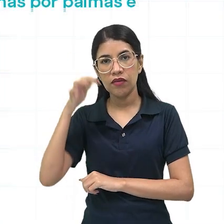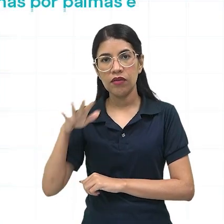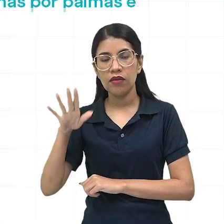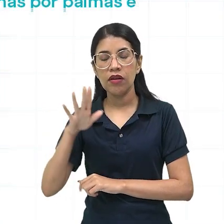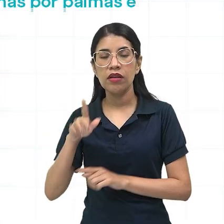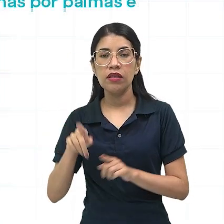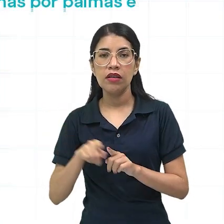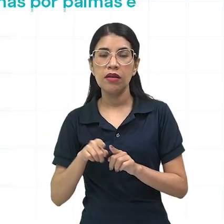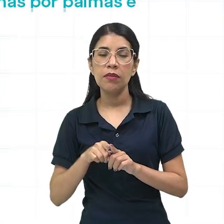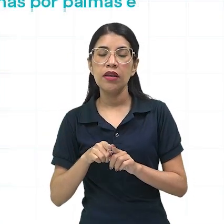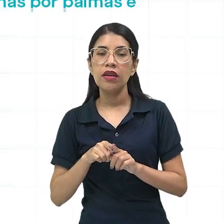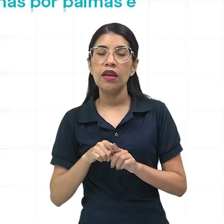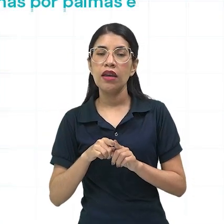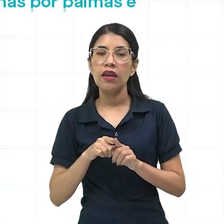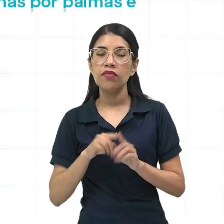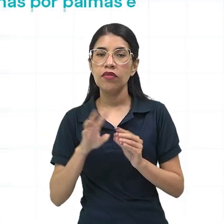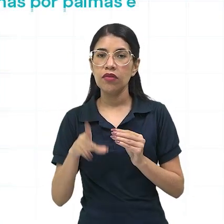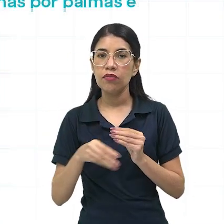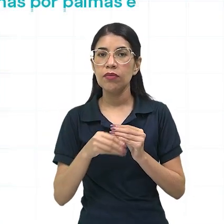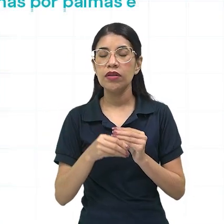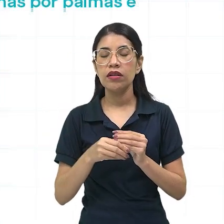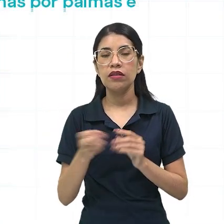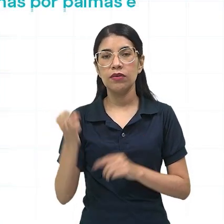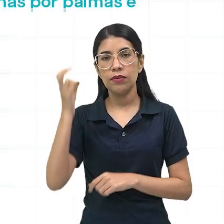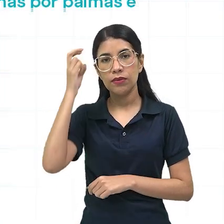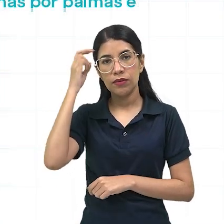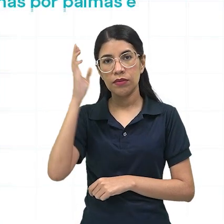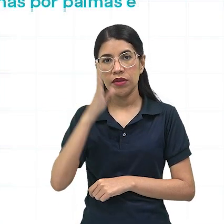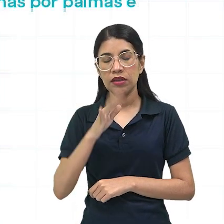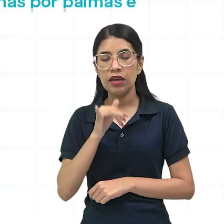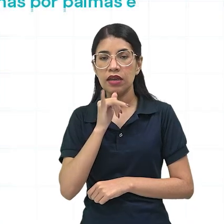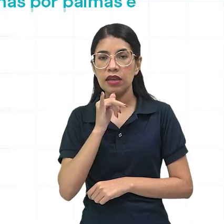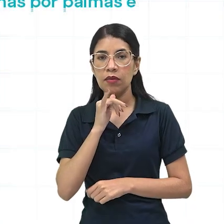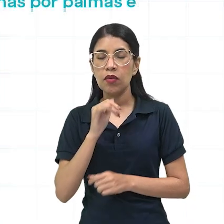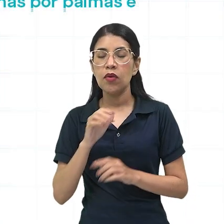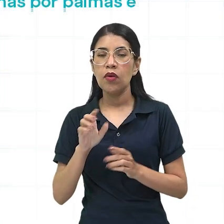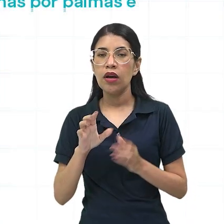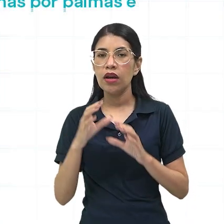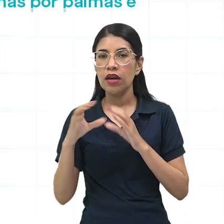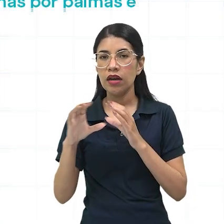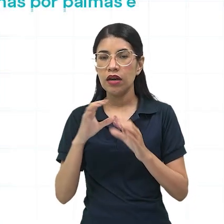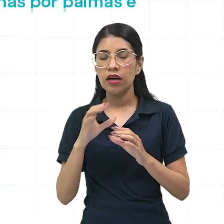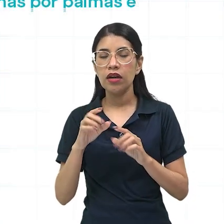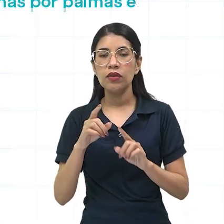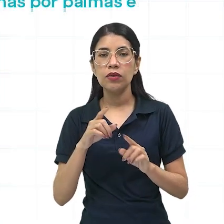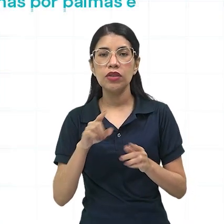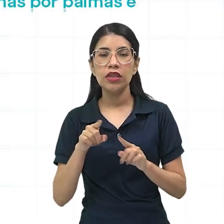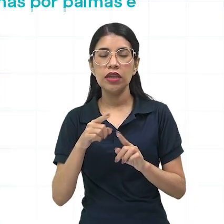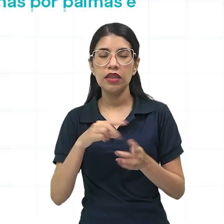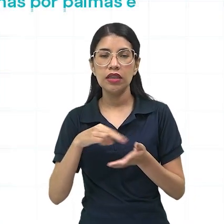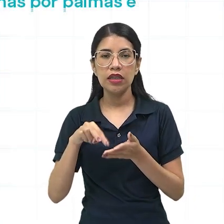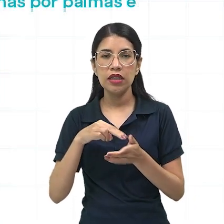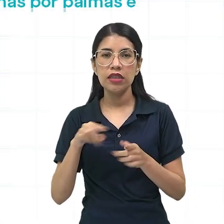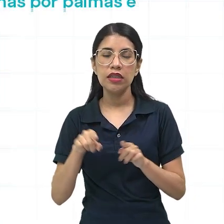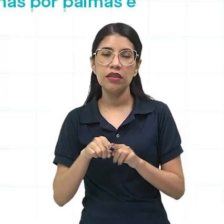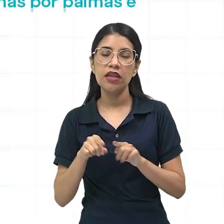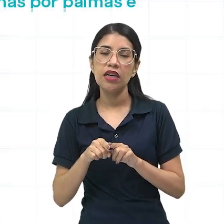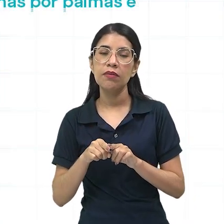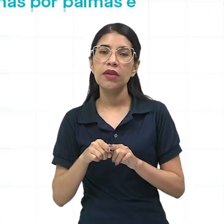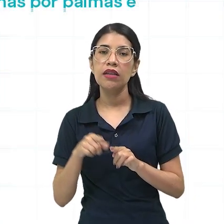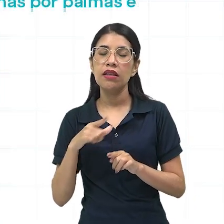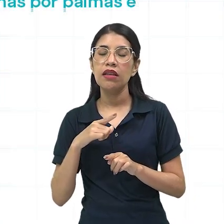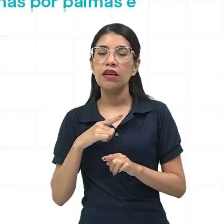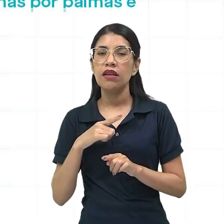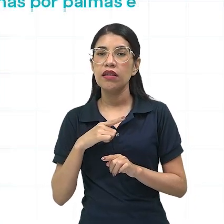parte da cultura brasileira. Cantos como o jongo ou danças como a umbigada são